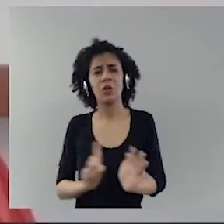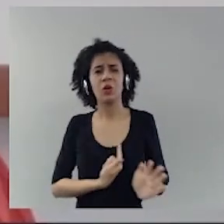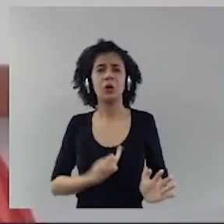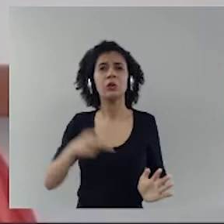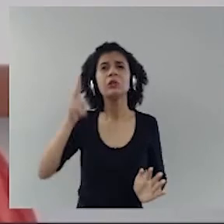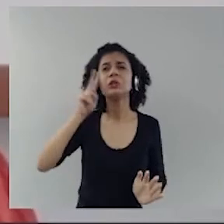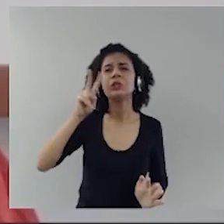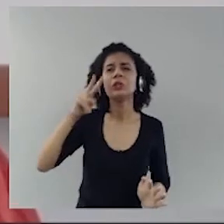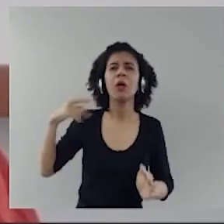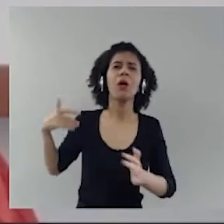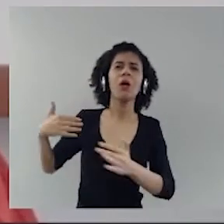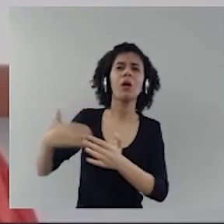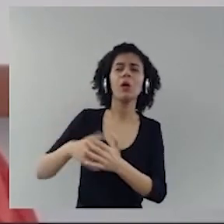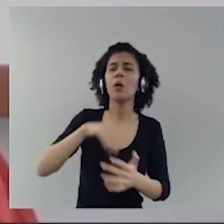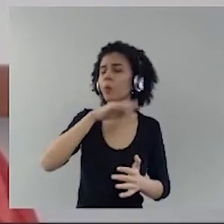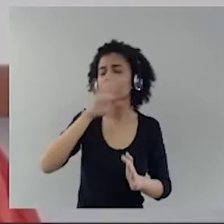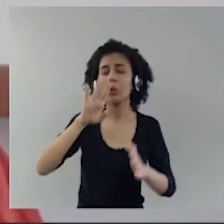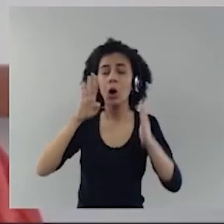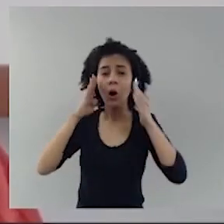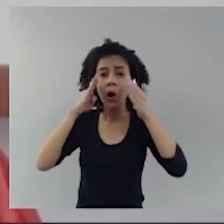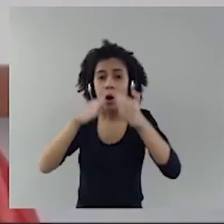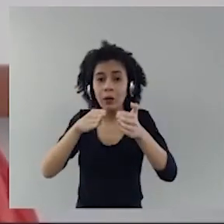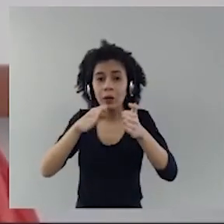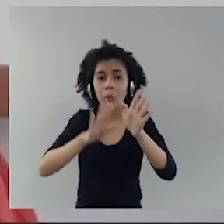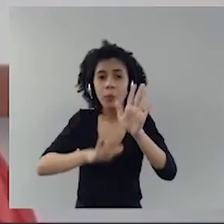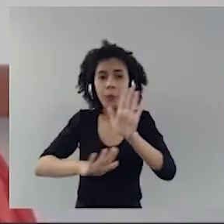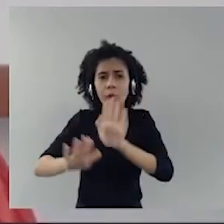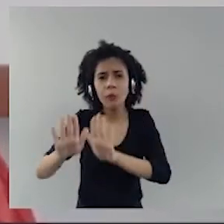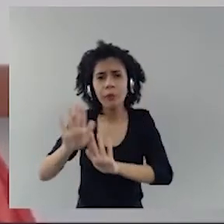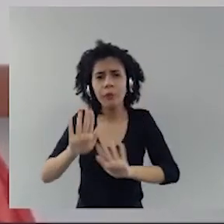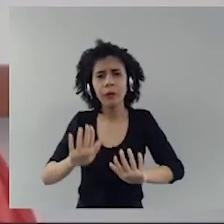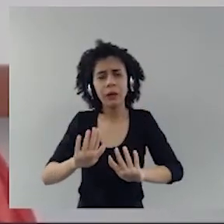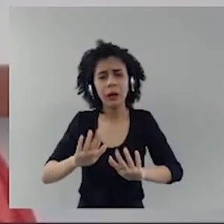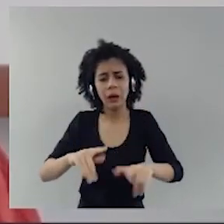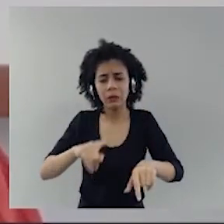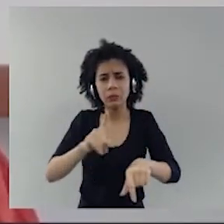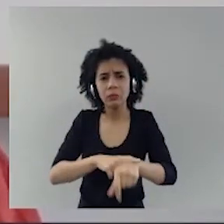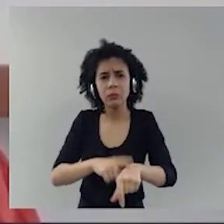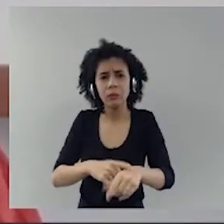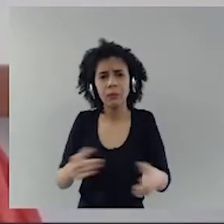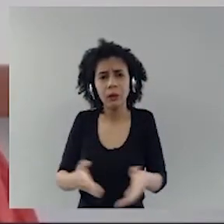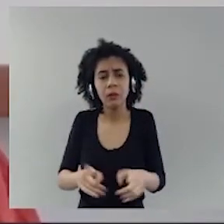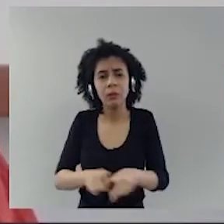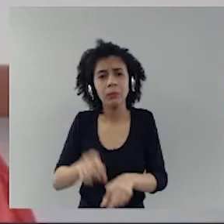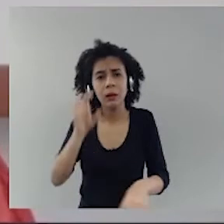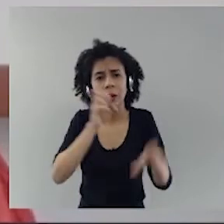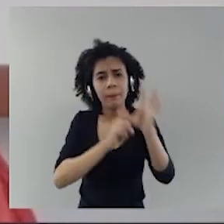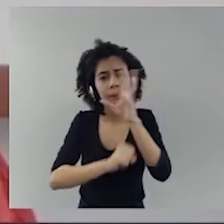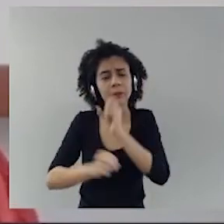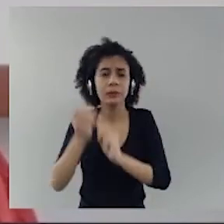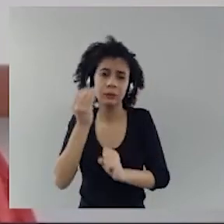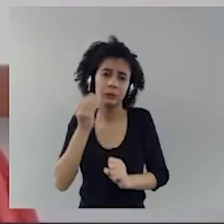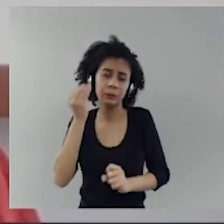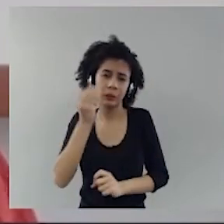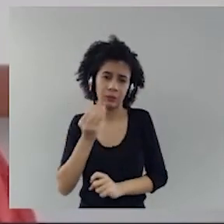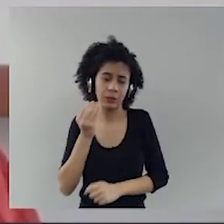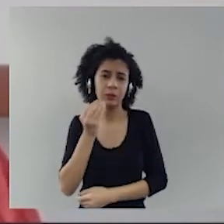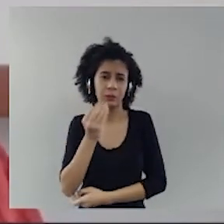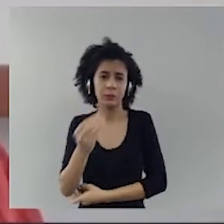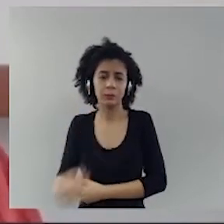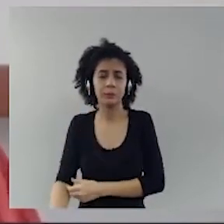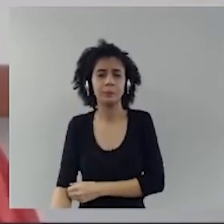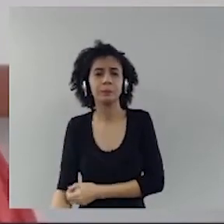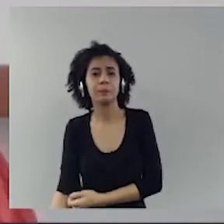nossas o e olhar com cuidado para o ambiente atual e aprender com este experimento